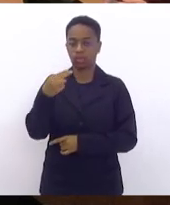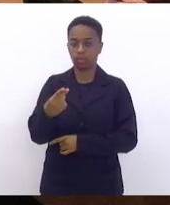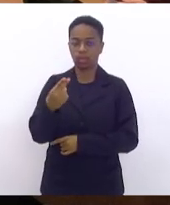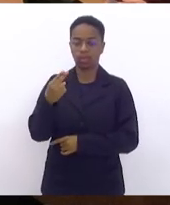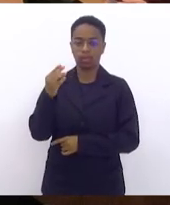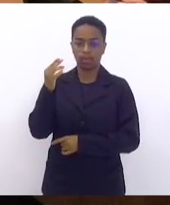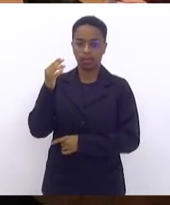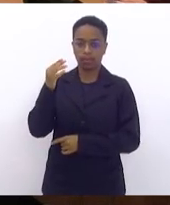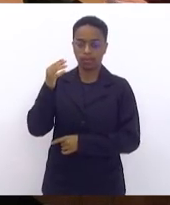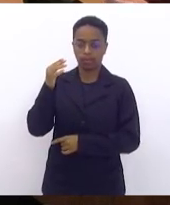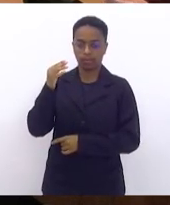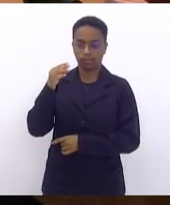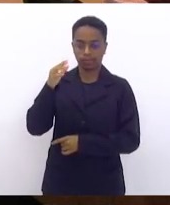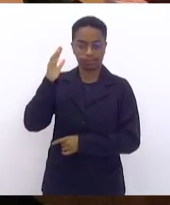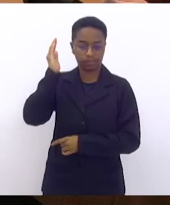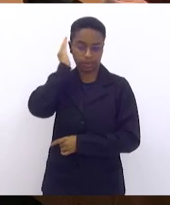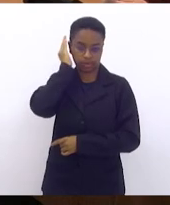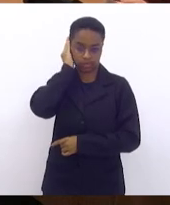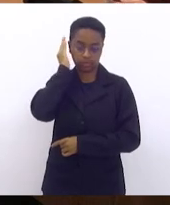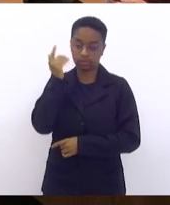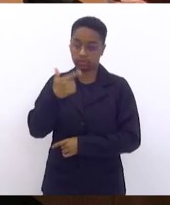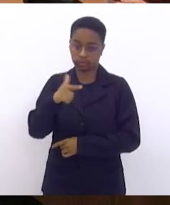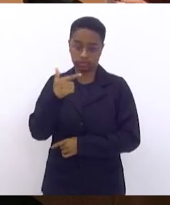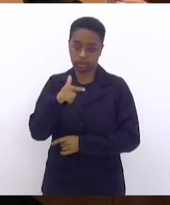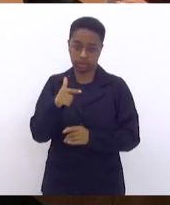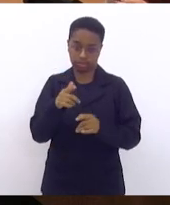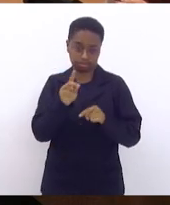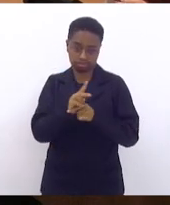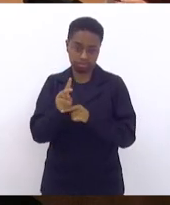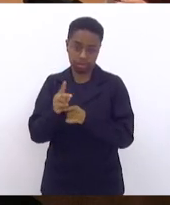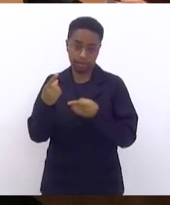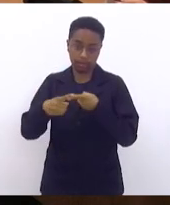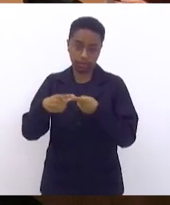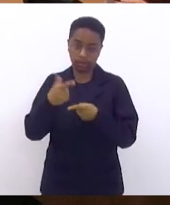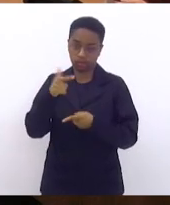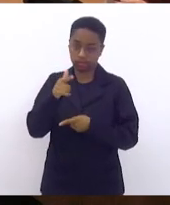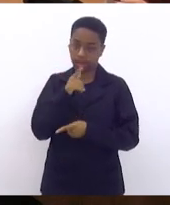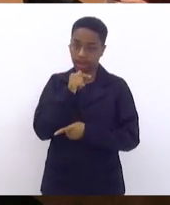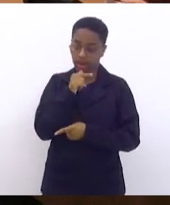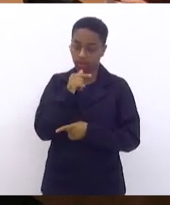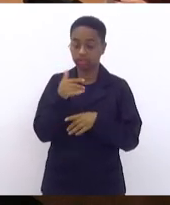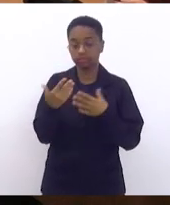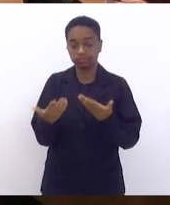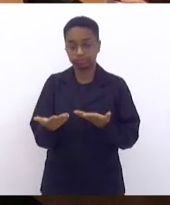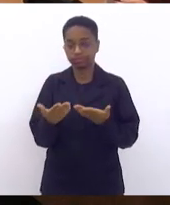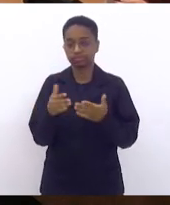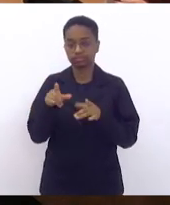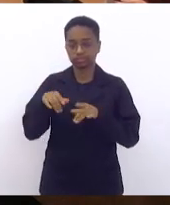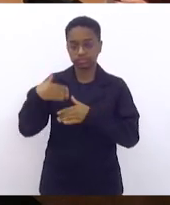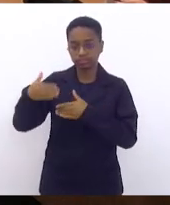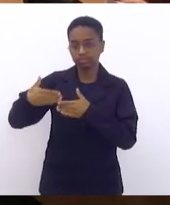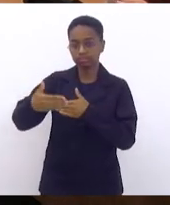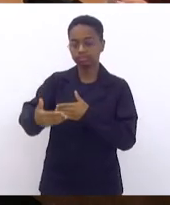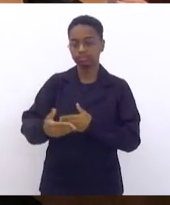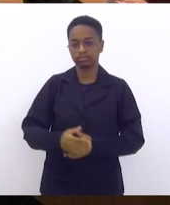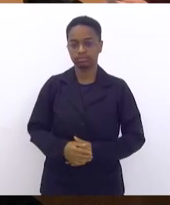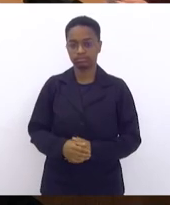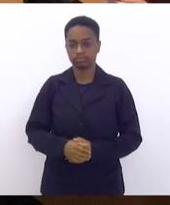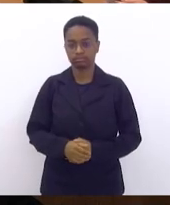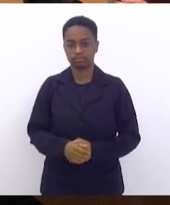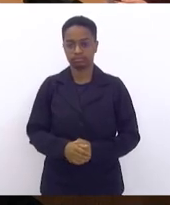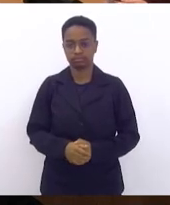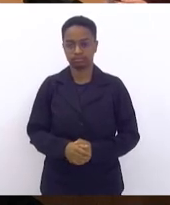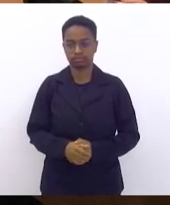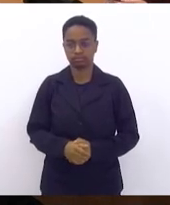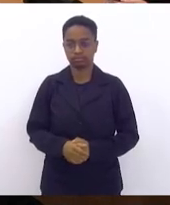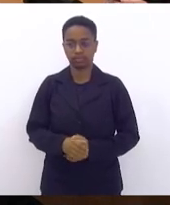vai ter reserva extrativista marinha porque não tem mar. E assim sucessivamente. Né? Nós aqui